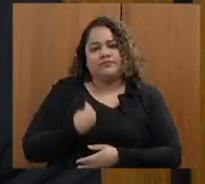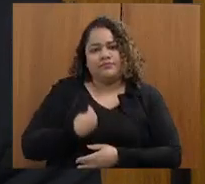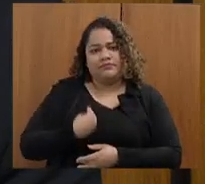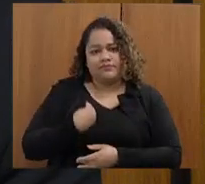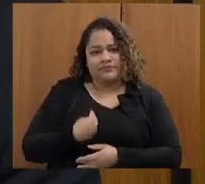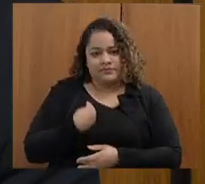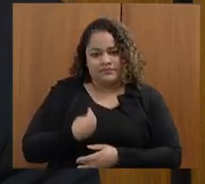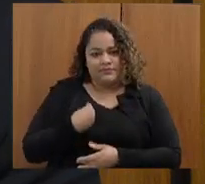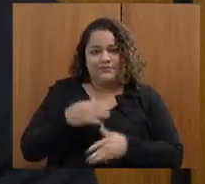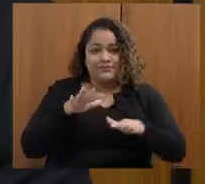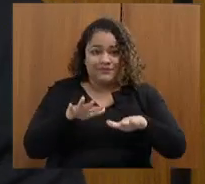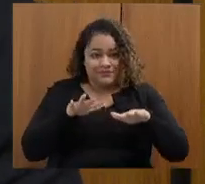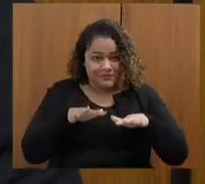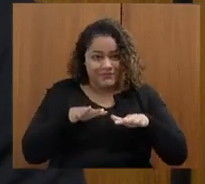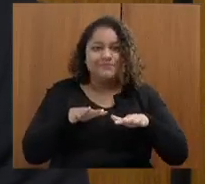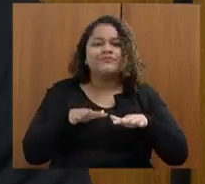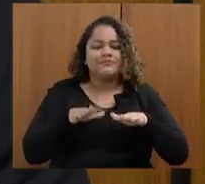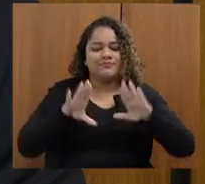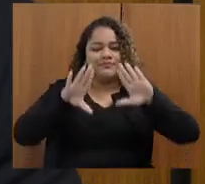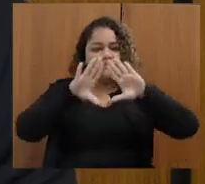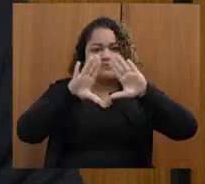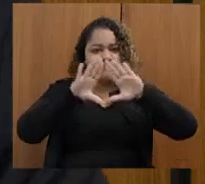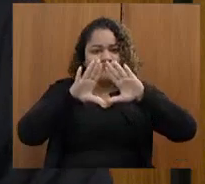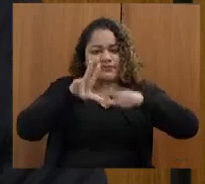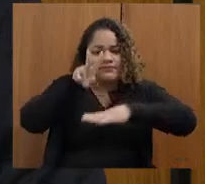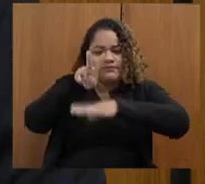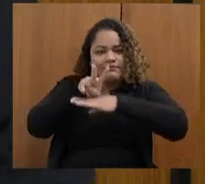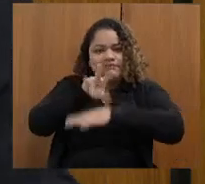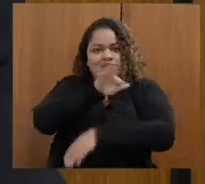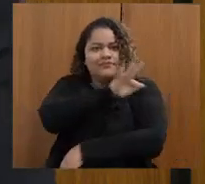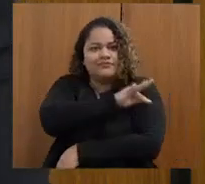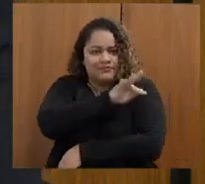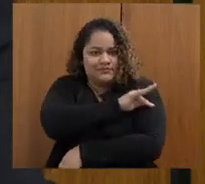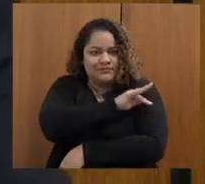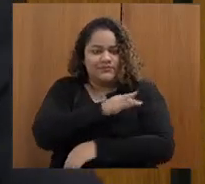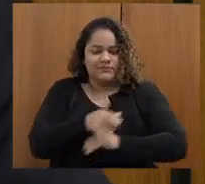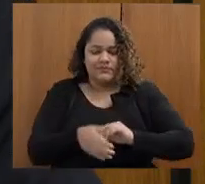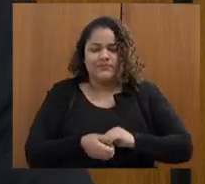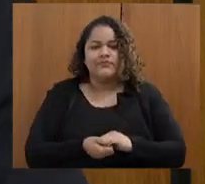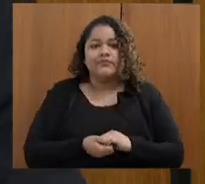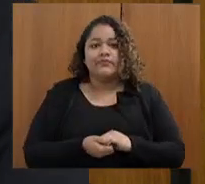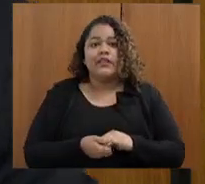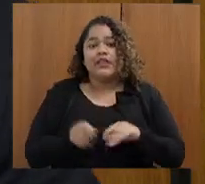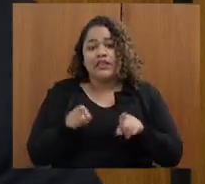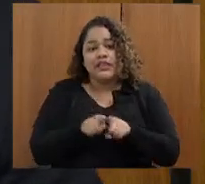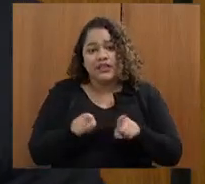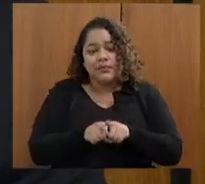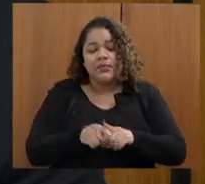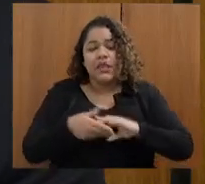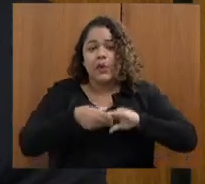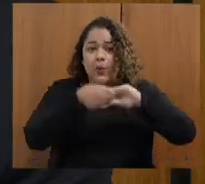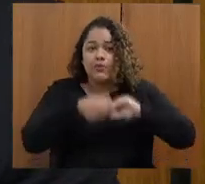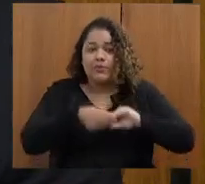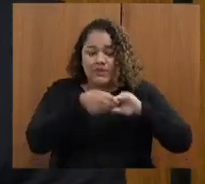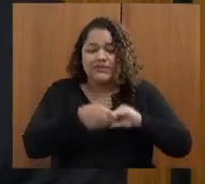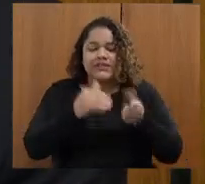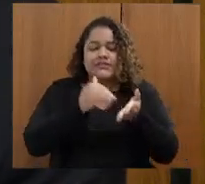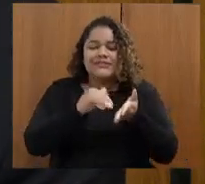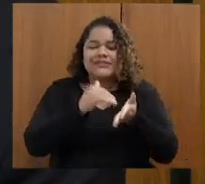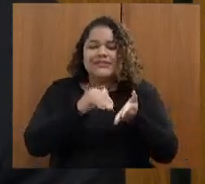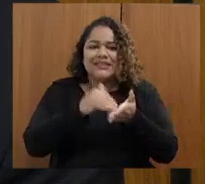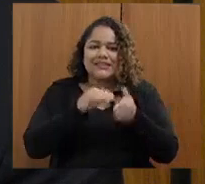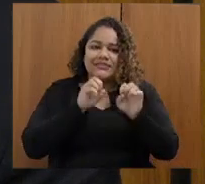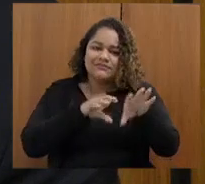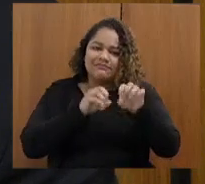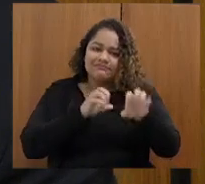nesta audiência da Assembleia fiscaliza e saudar também o nosso secretário de educação igual